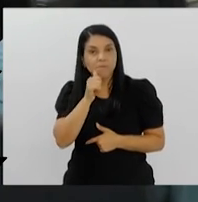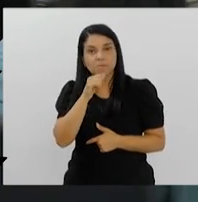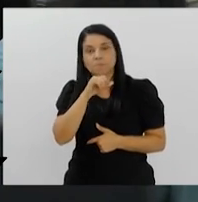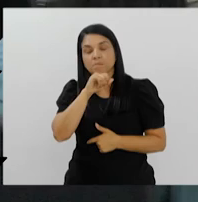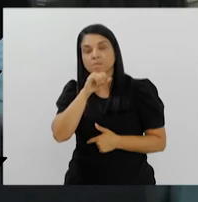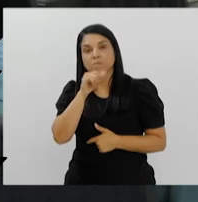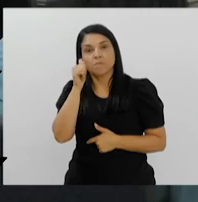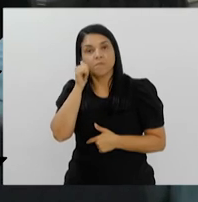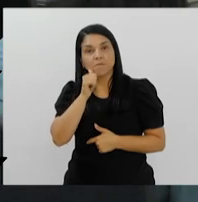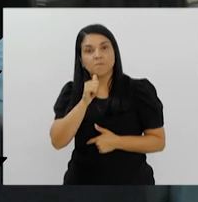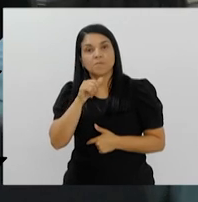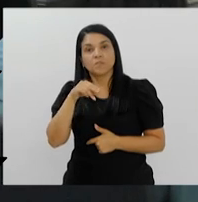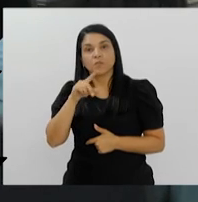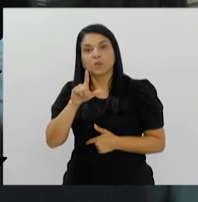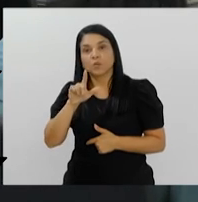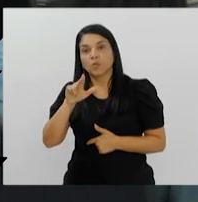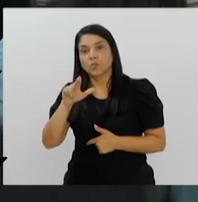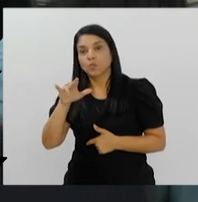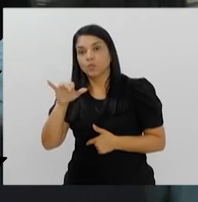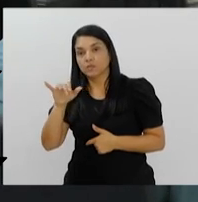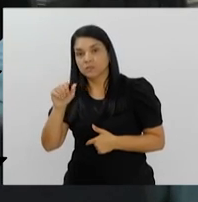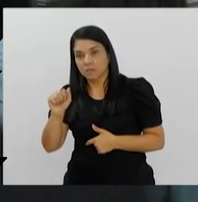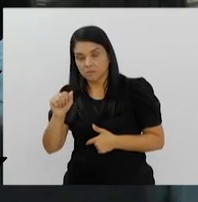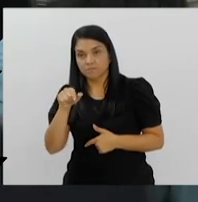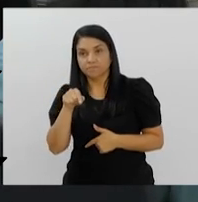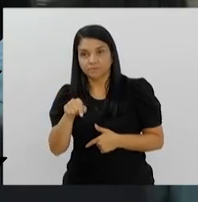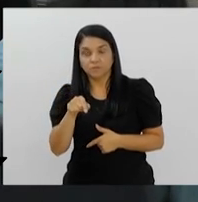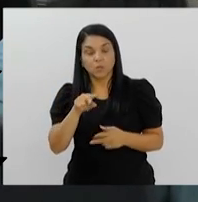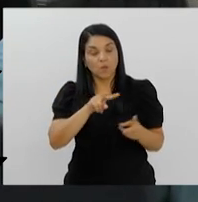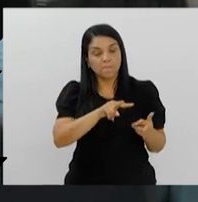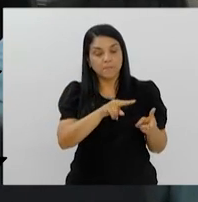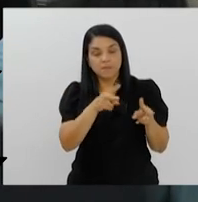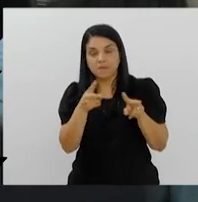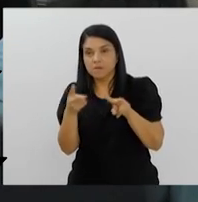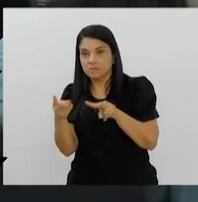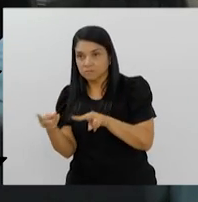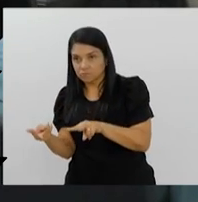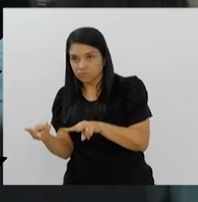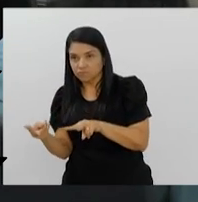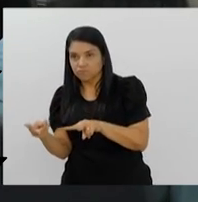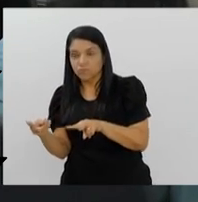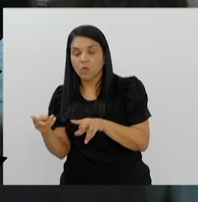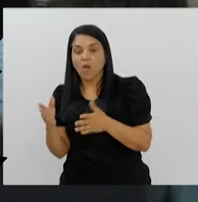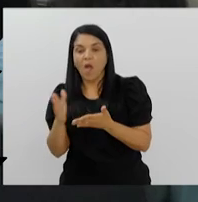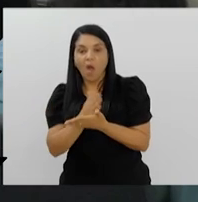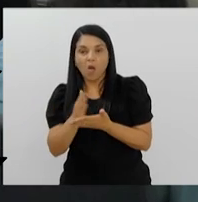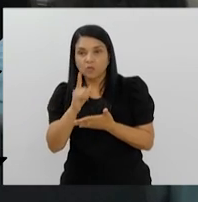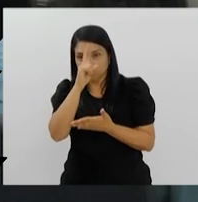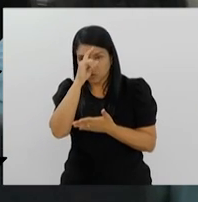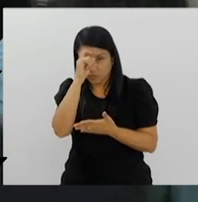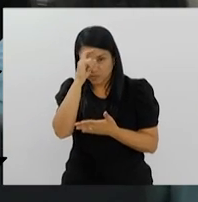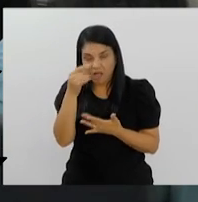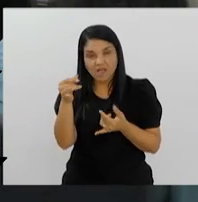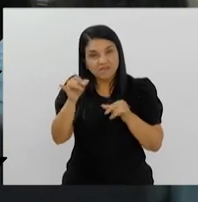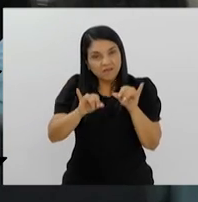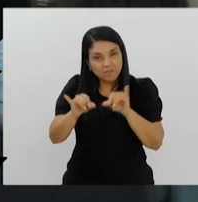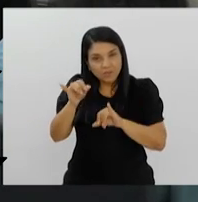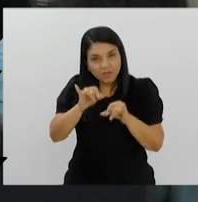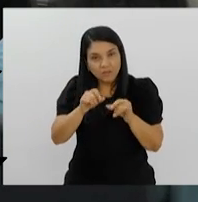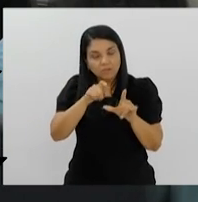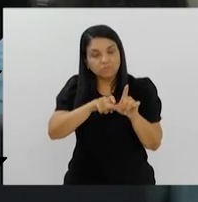descredenciamento de rede de atendimento com essa migração determinados hospitais Laboratórios foram